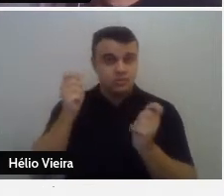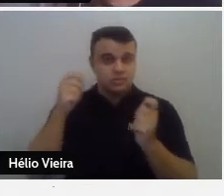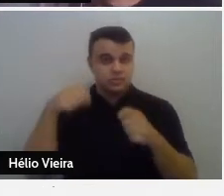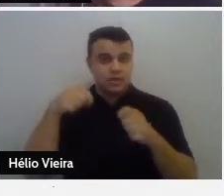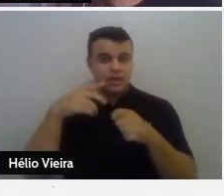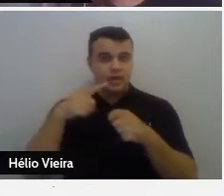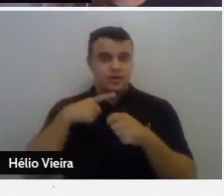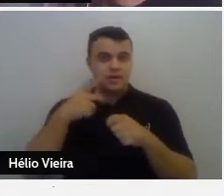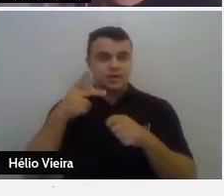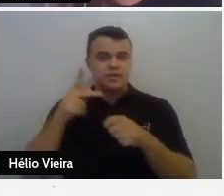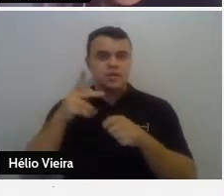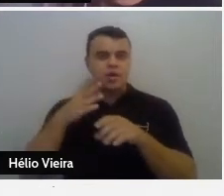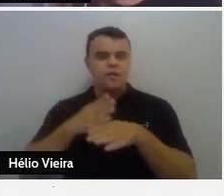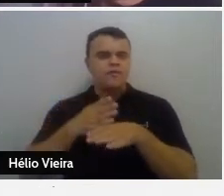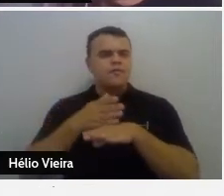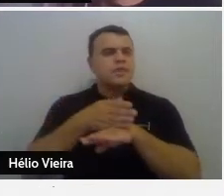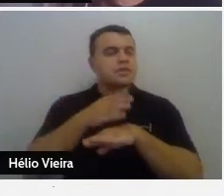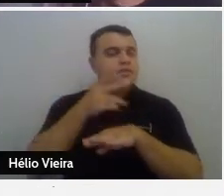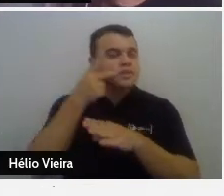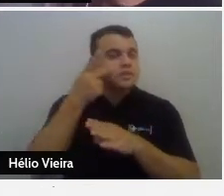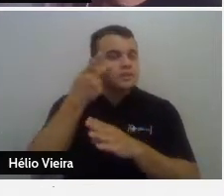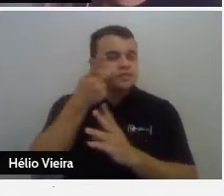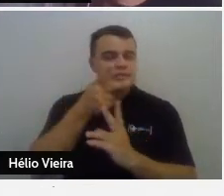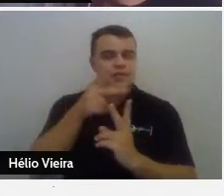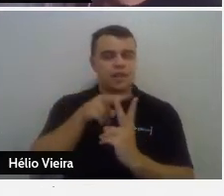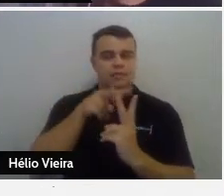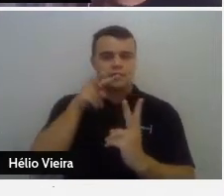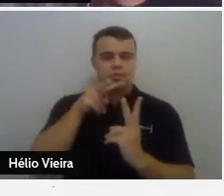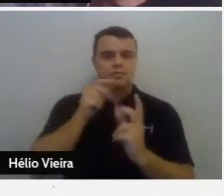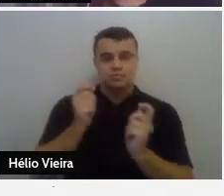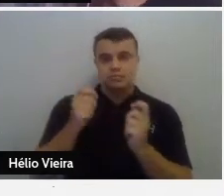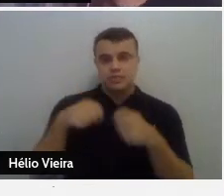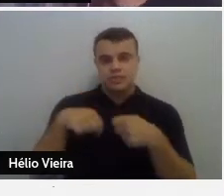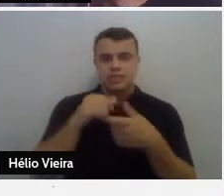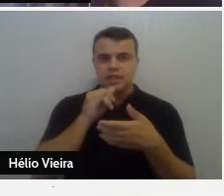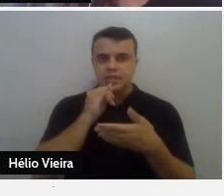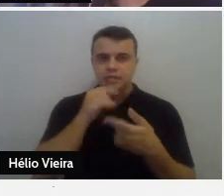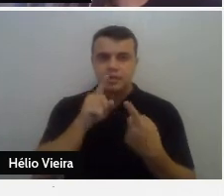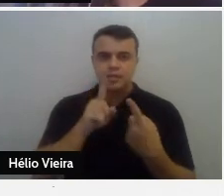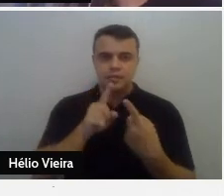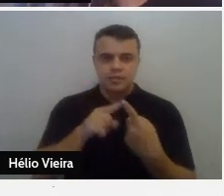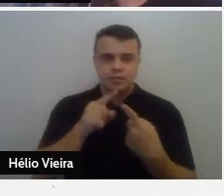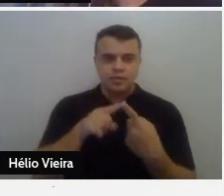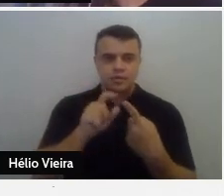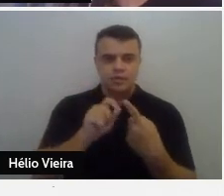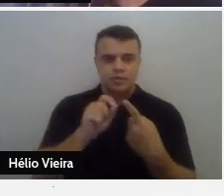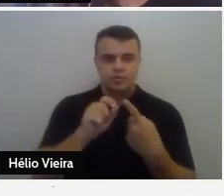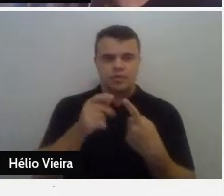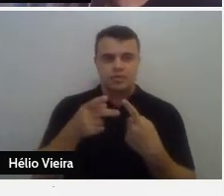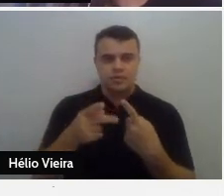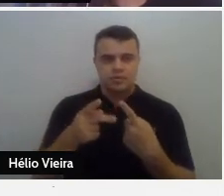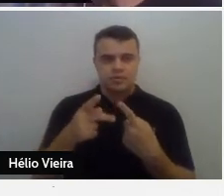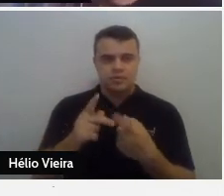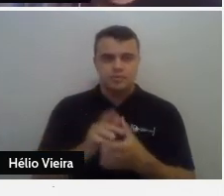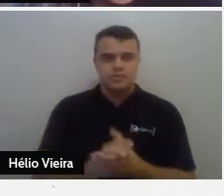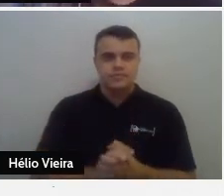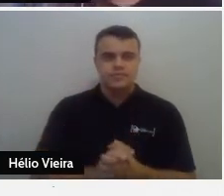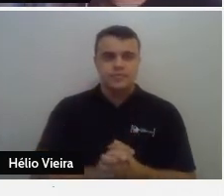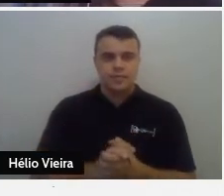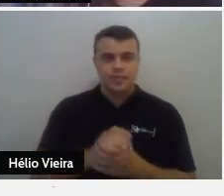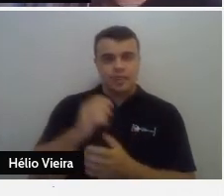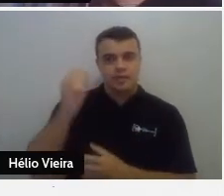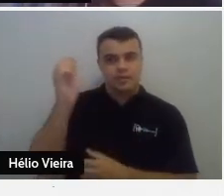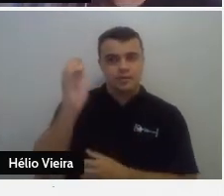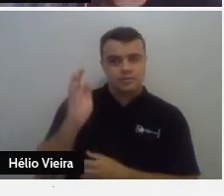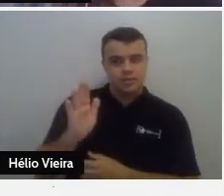disponibilizam seu acervo virtualmente, né? Então, aqui a gente vai falar um pouquinho dos nacionais